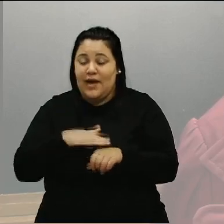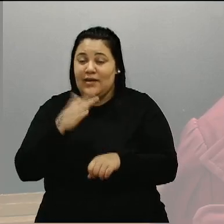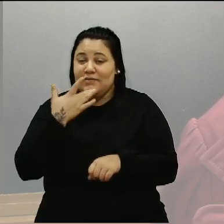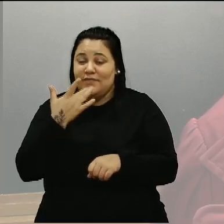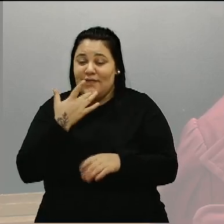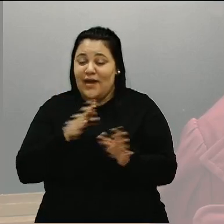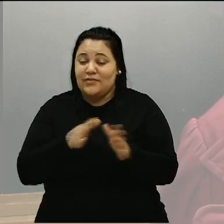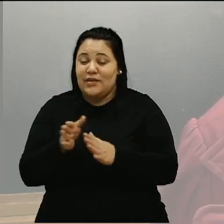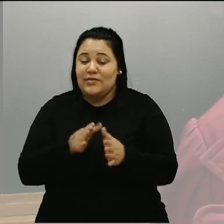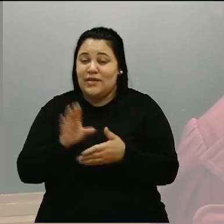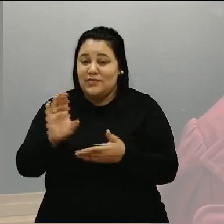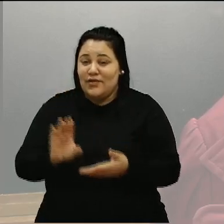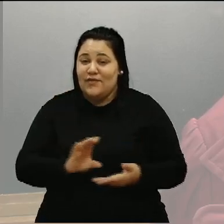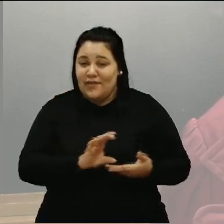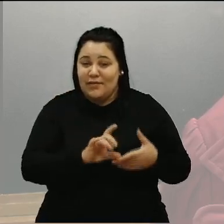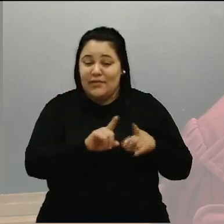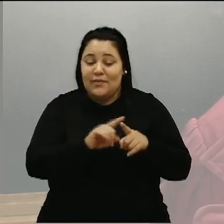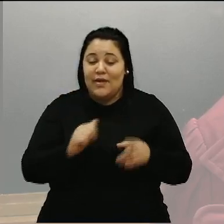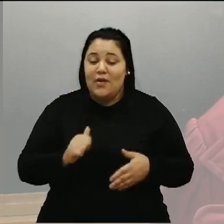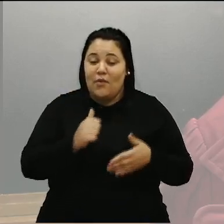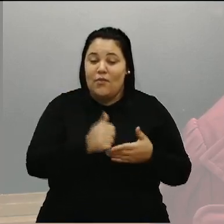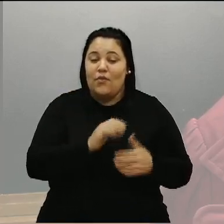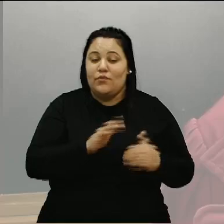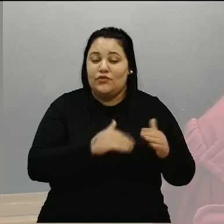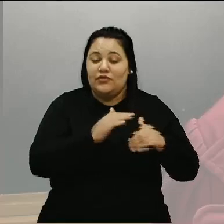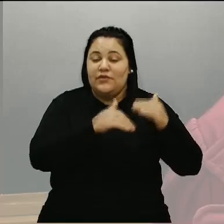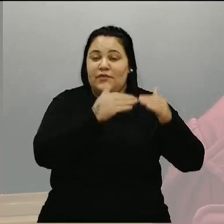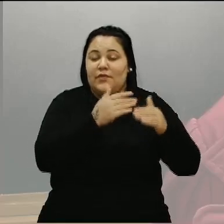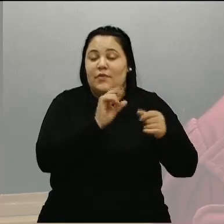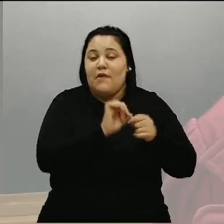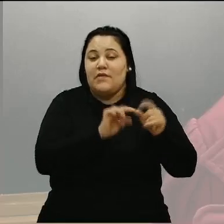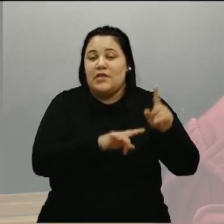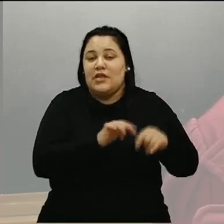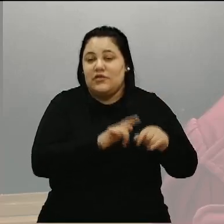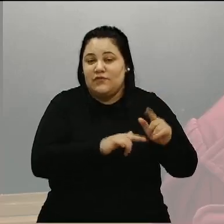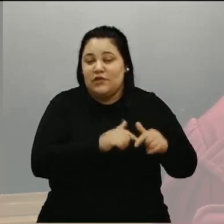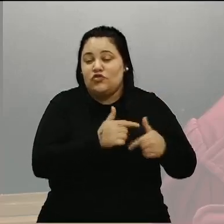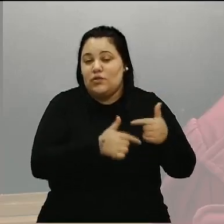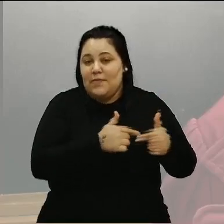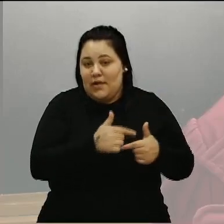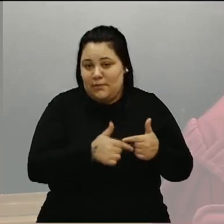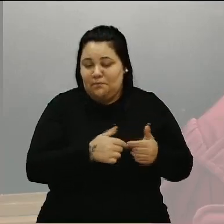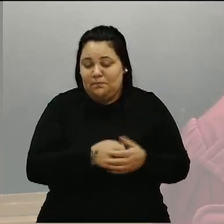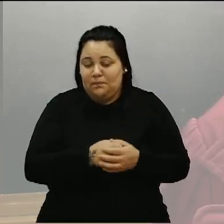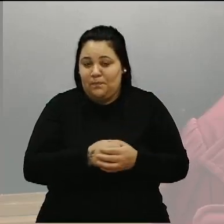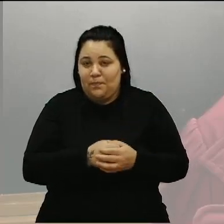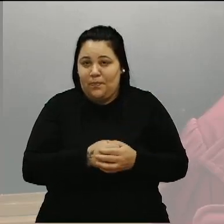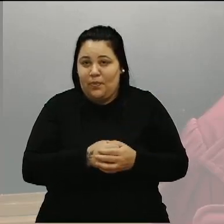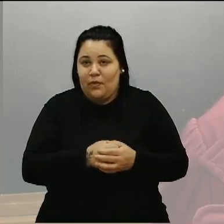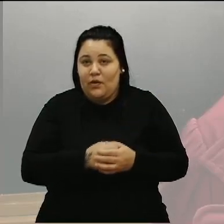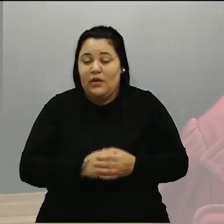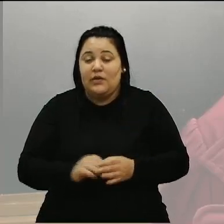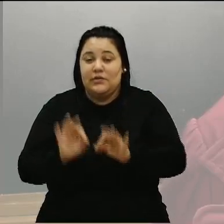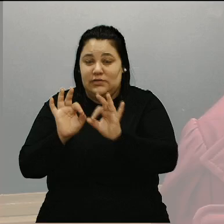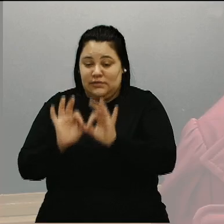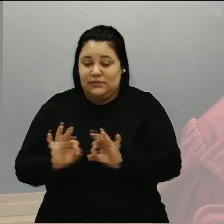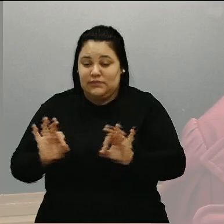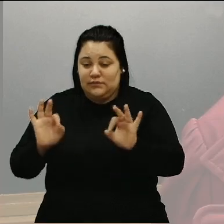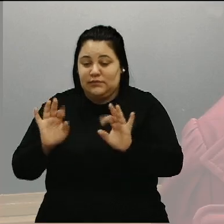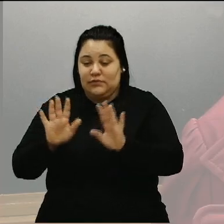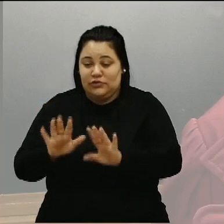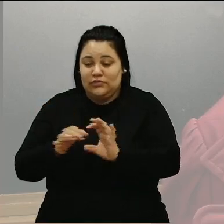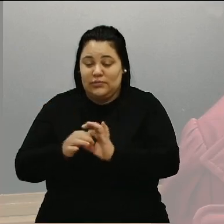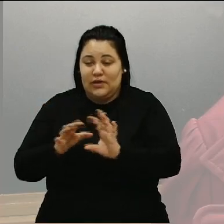apoio necessários para o desenvolvimento de suas atividades. A simplificação dos processos